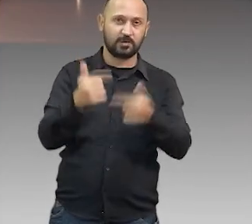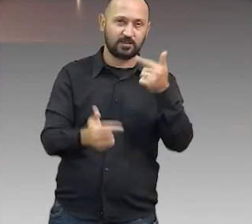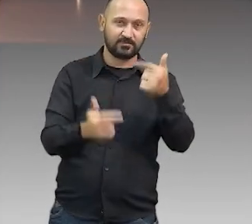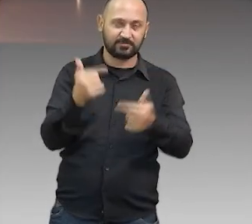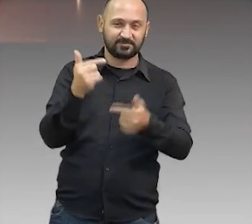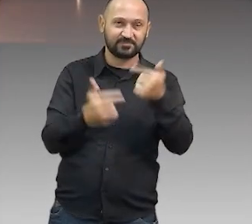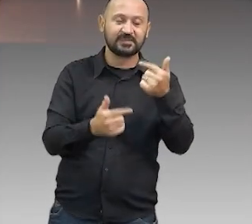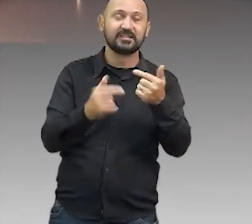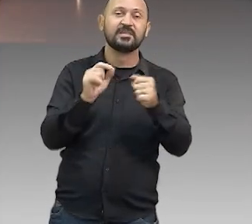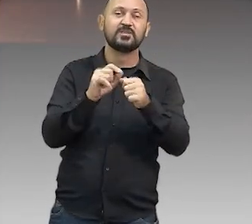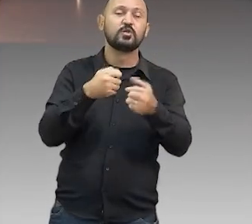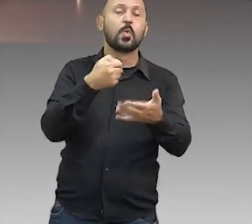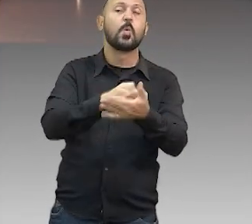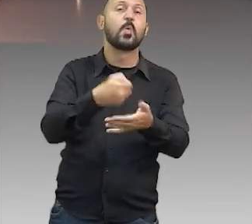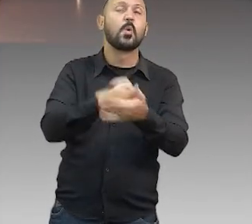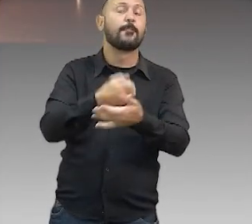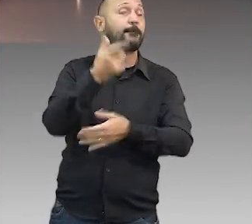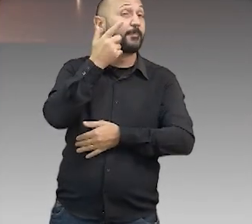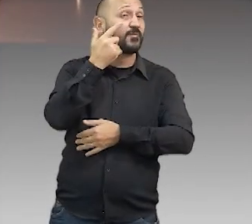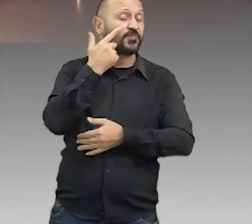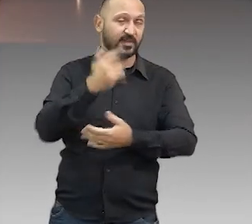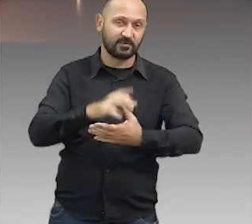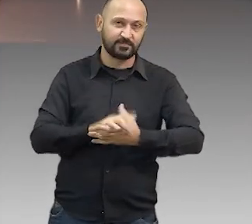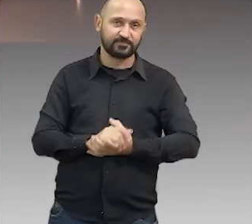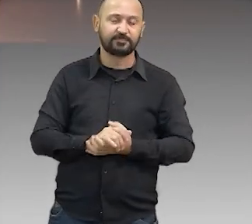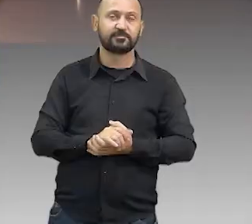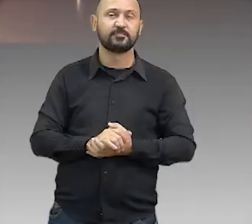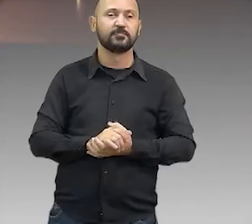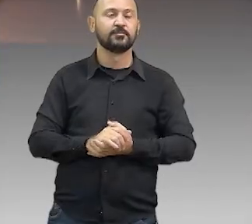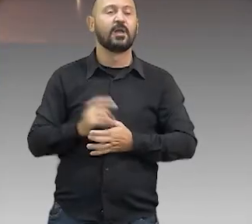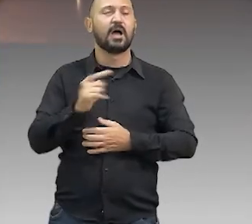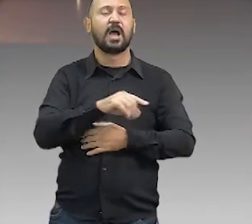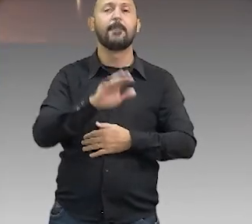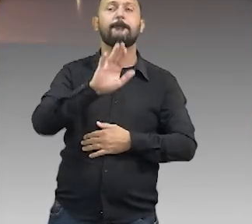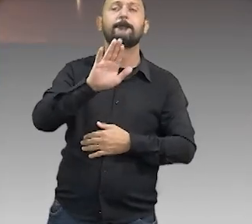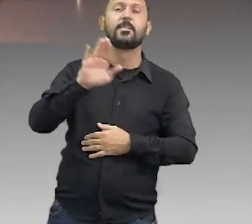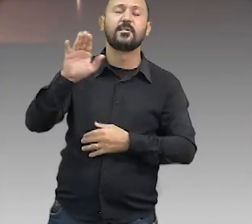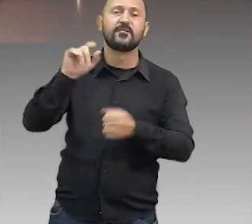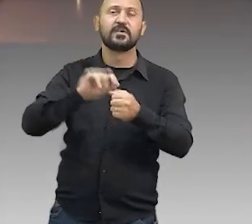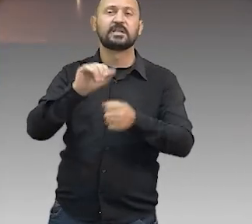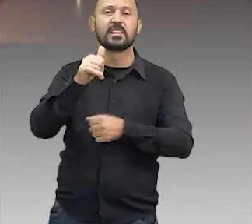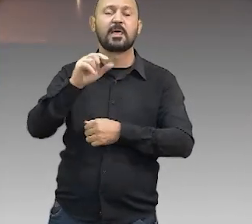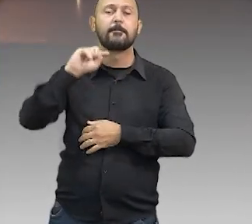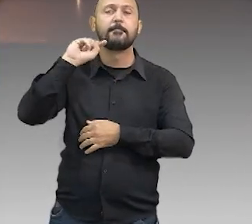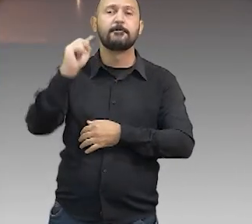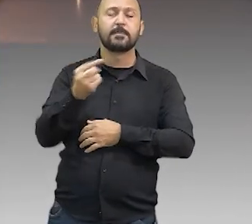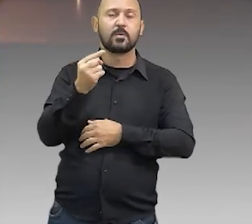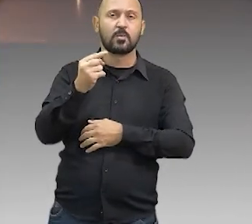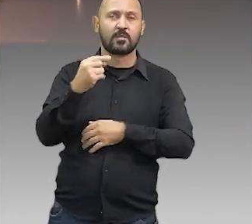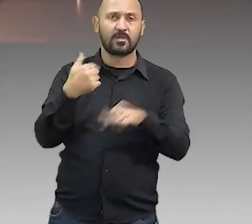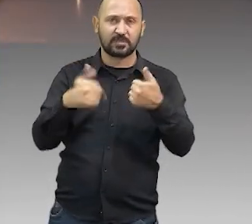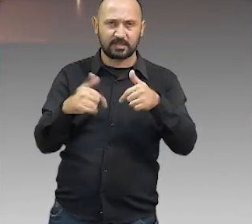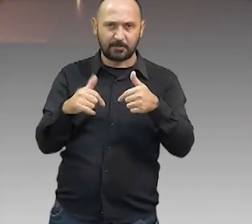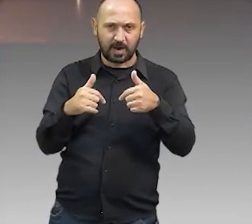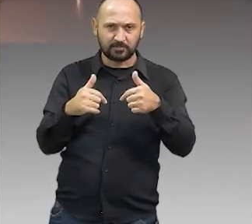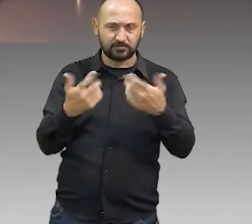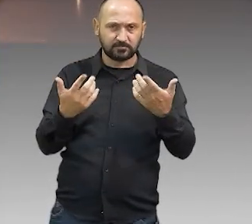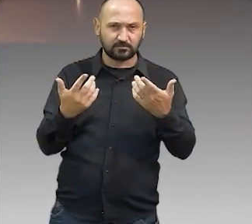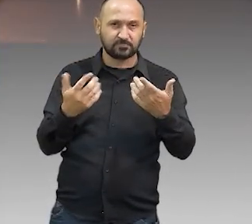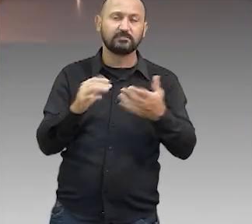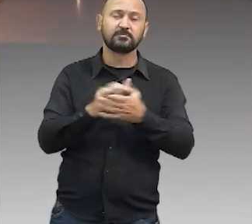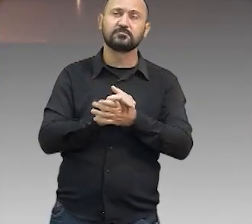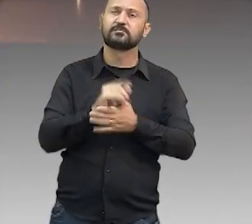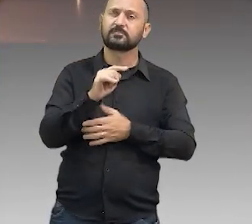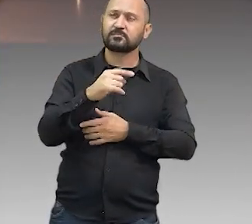política de cobrança disso. O cara promete gerar 10 mil empregos, ele está gerando esses 10